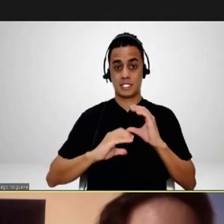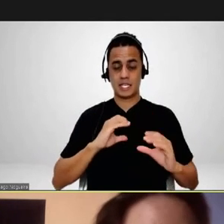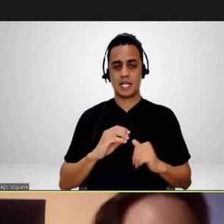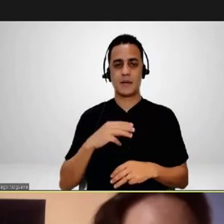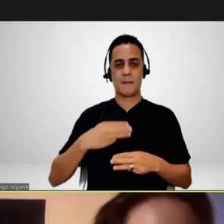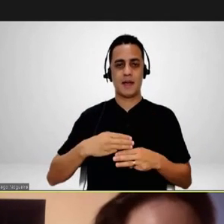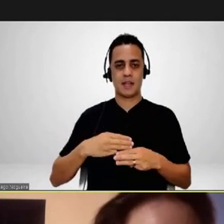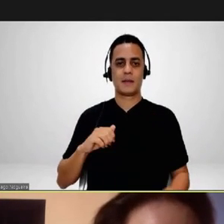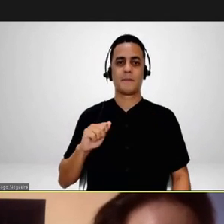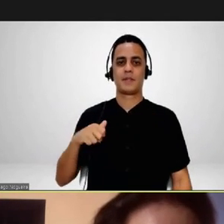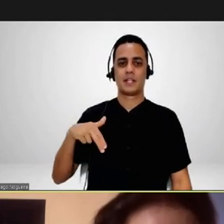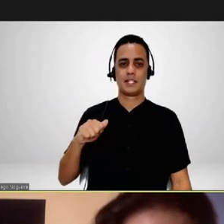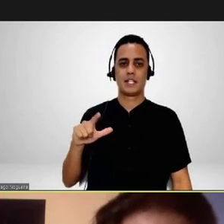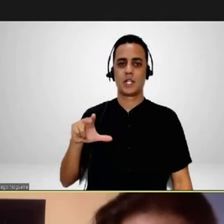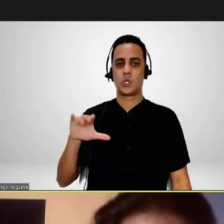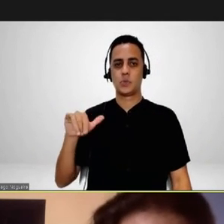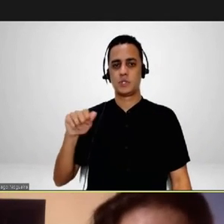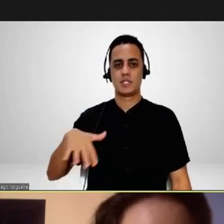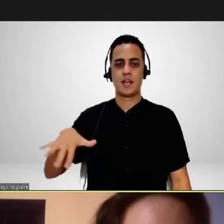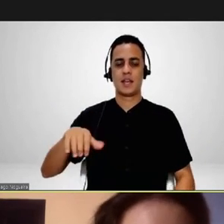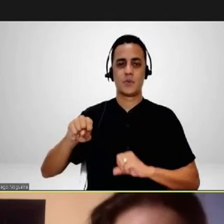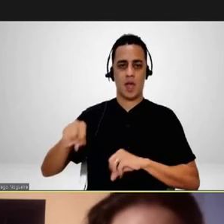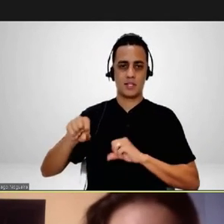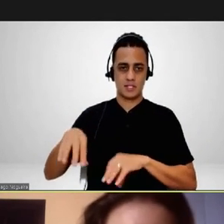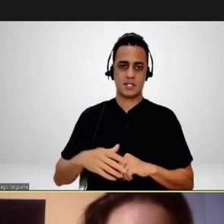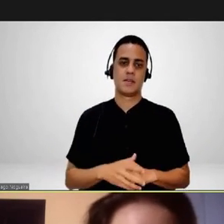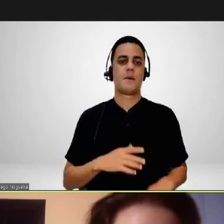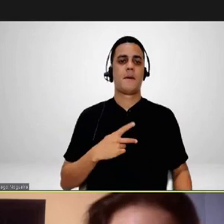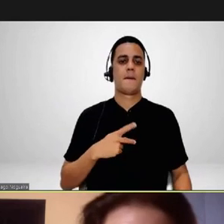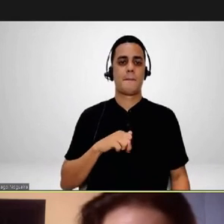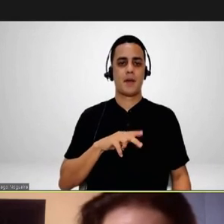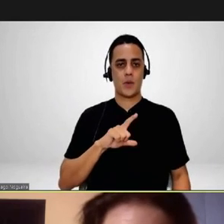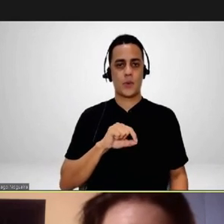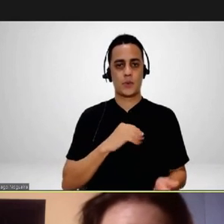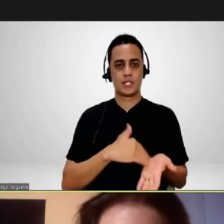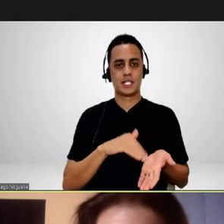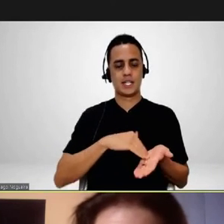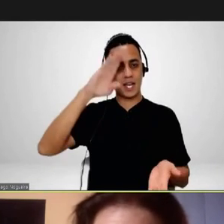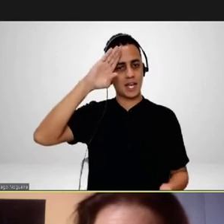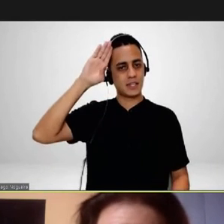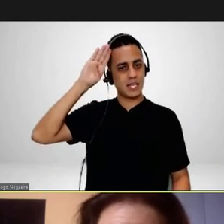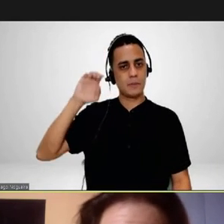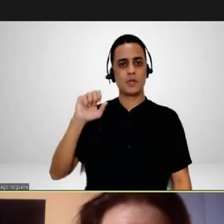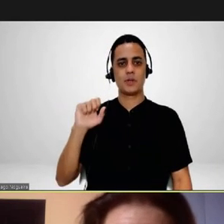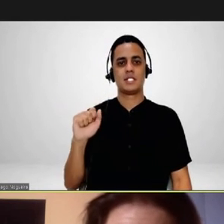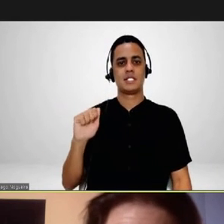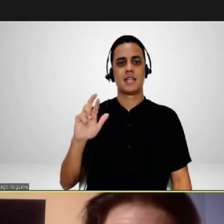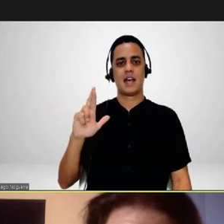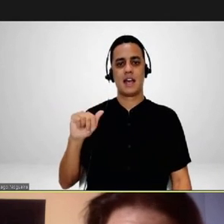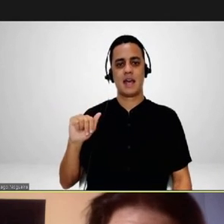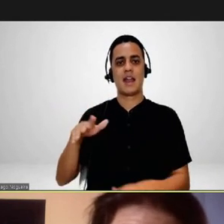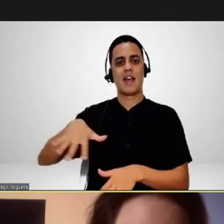a Ana Lúcia Siqueira, do setor educativo, o Paulo Marquezine, da Secretaria Acadêmica, e Sara Valbon, da divisão